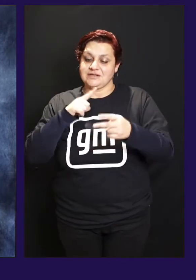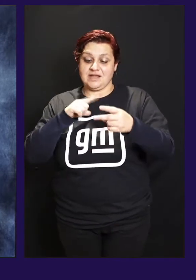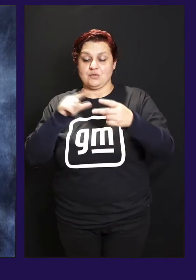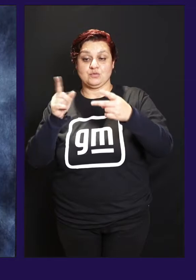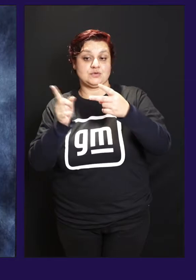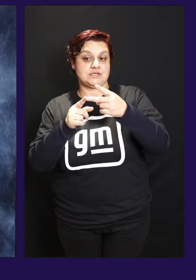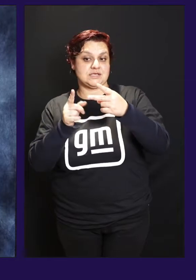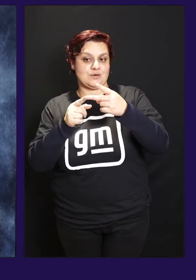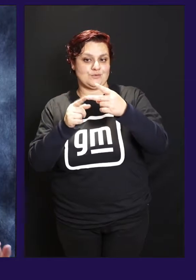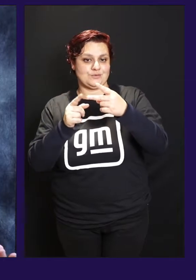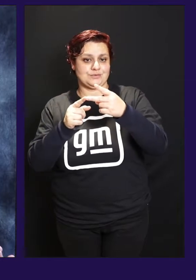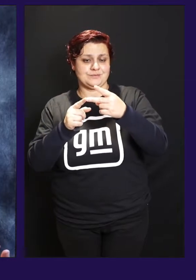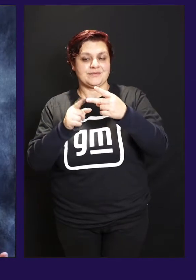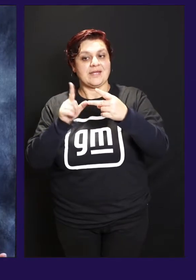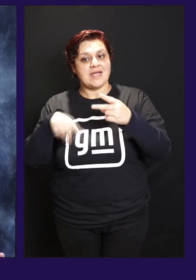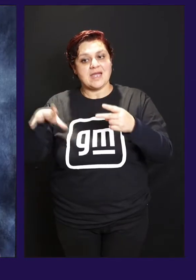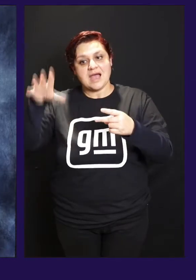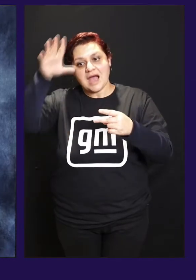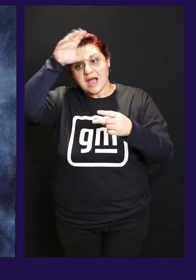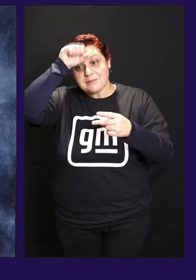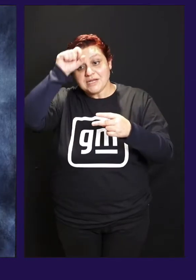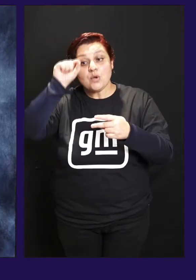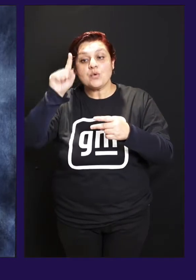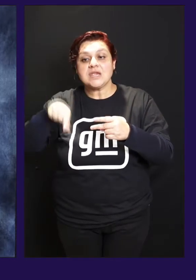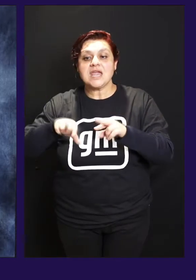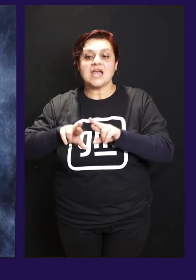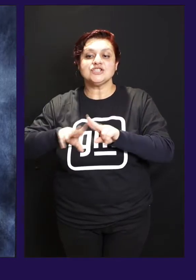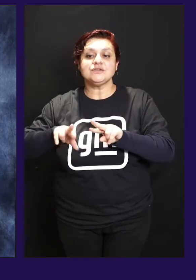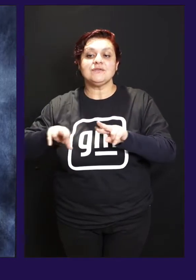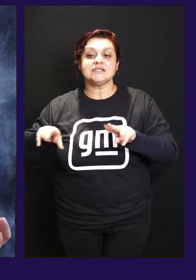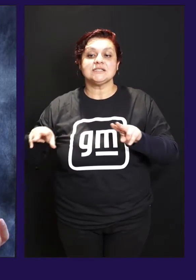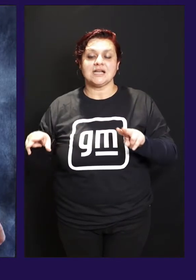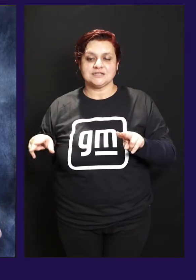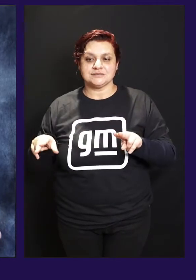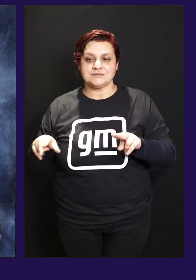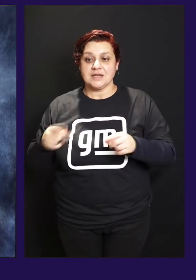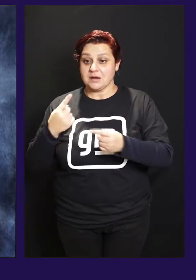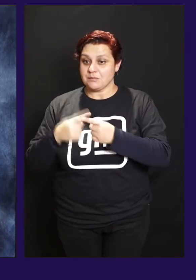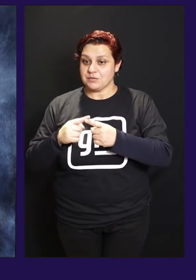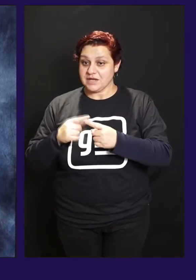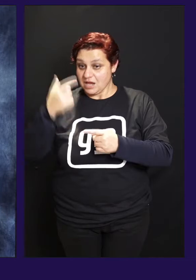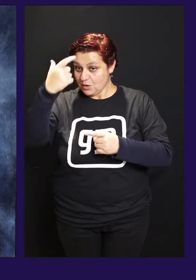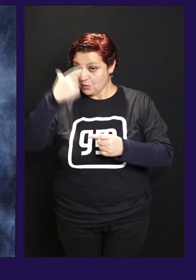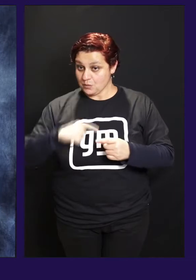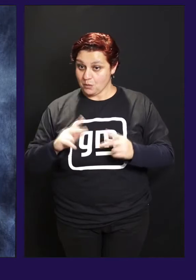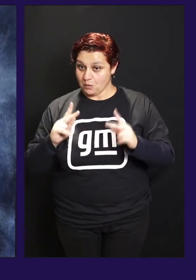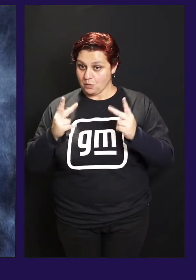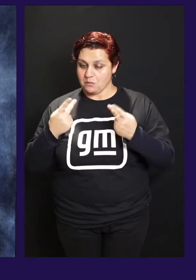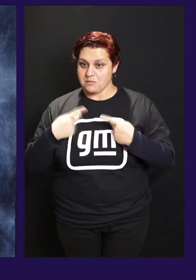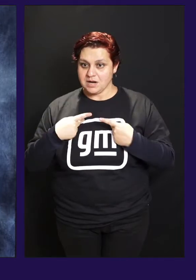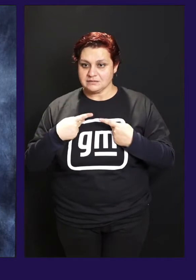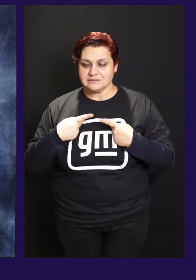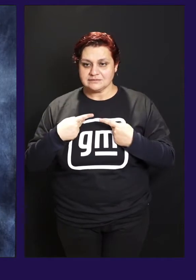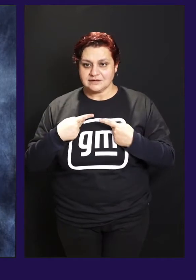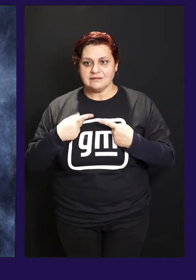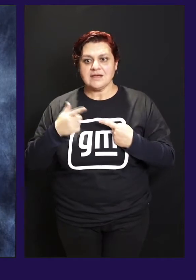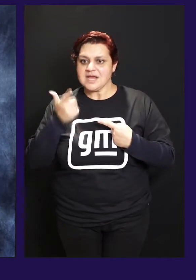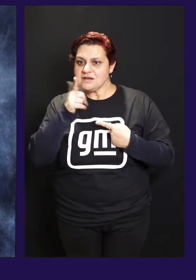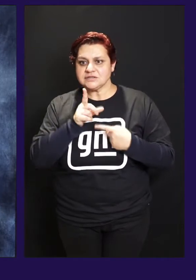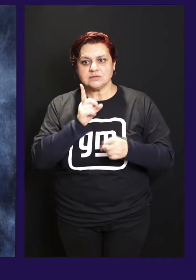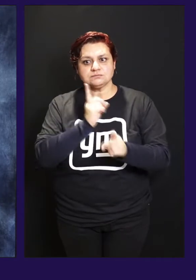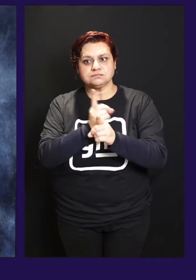um adolescente com uma bicicleta. O design é universal, ele tanto ajuda uma pessoa com deficiência como ajuda todo mundo, uma família,